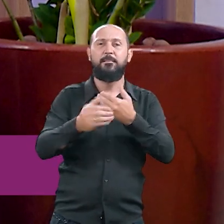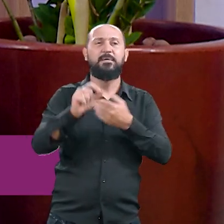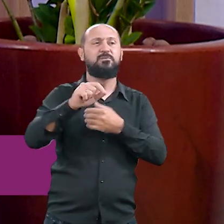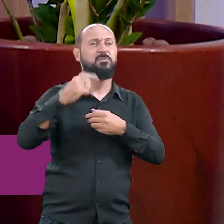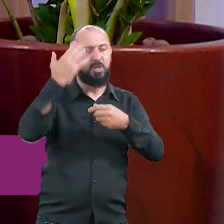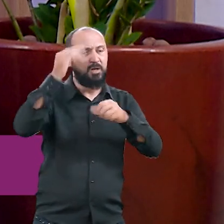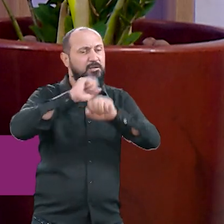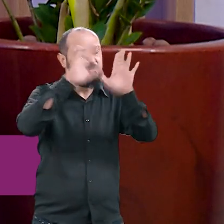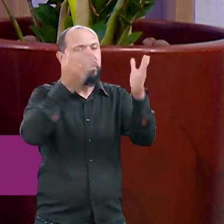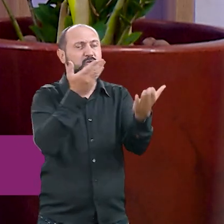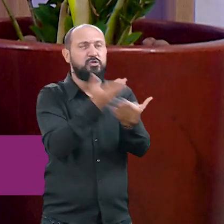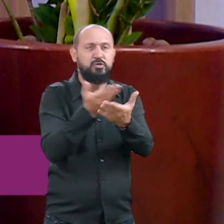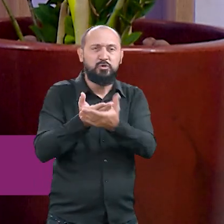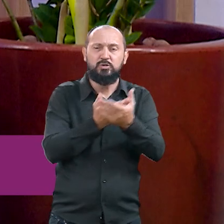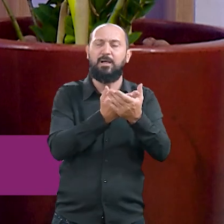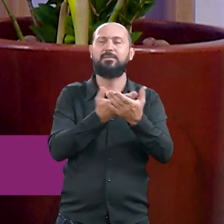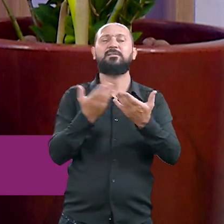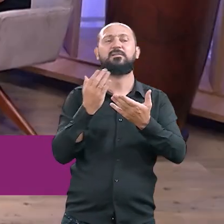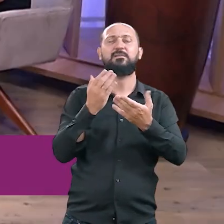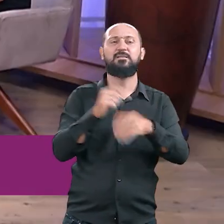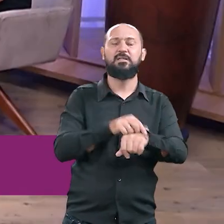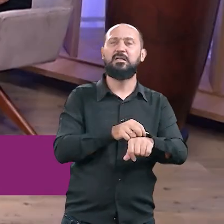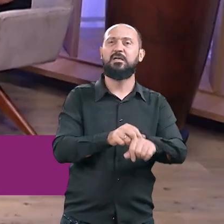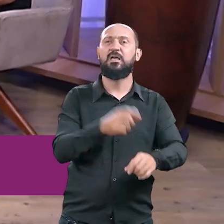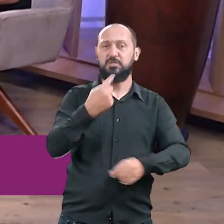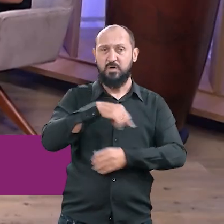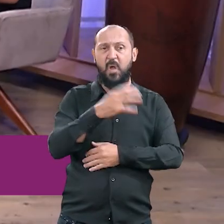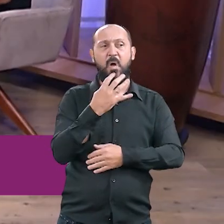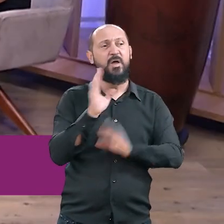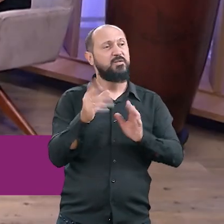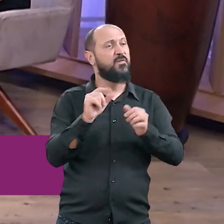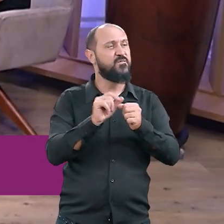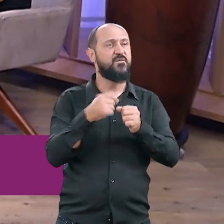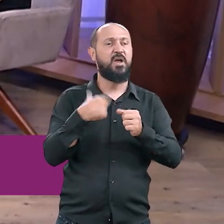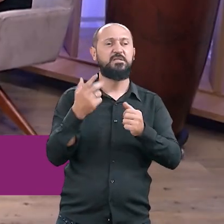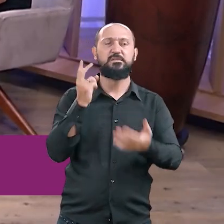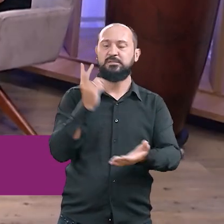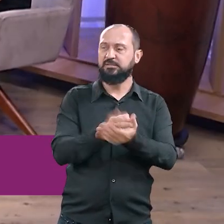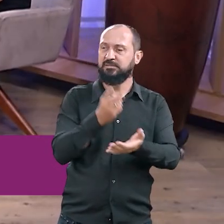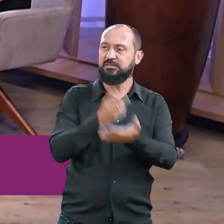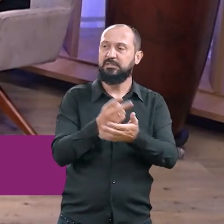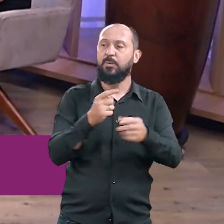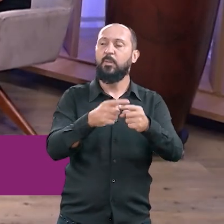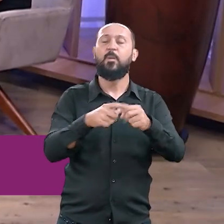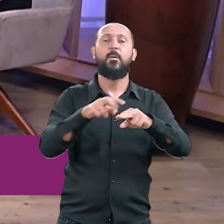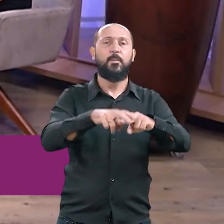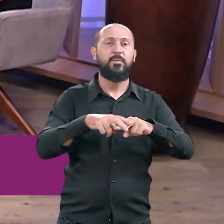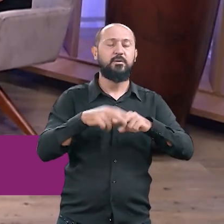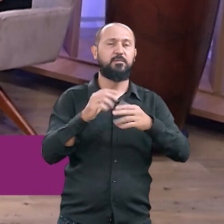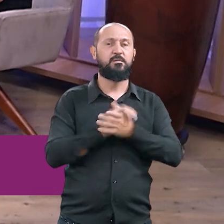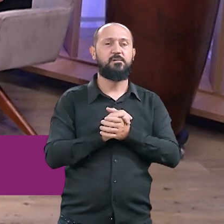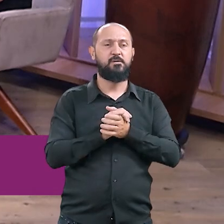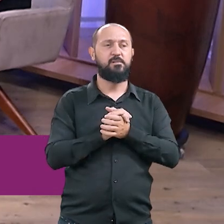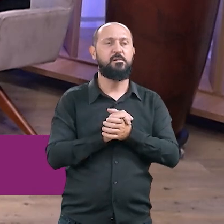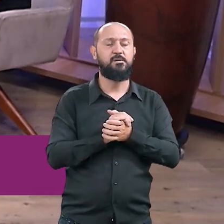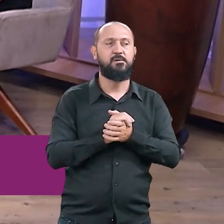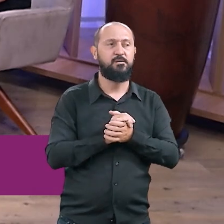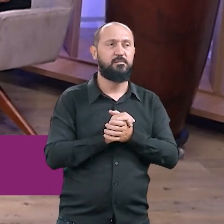Então é um deepfake, do ponto de vista da tecnologia, chama-se deepfake, é um nome pejorativo. É bem pejorativo, parece bem Mas, ruim. poxa vida,